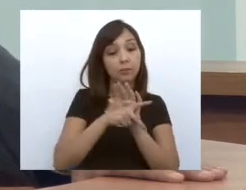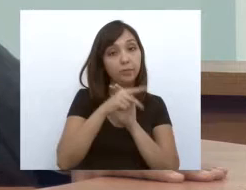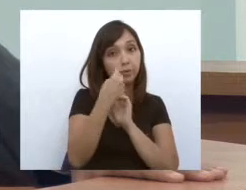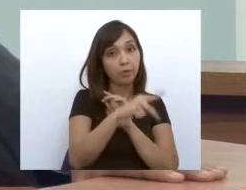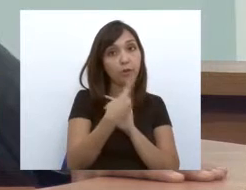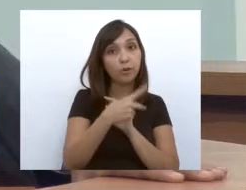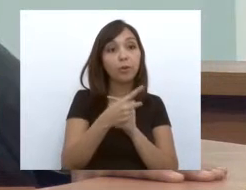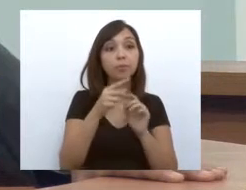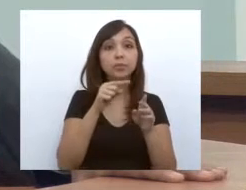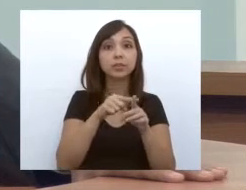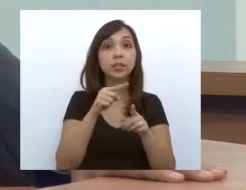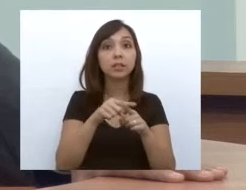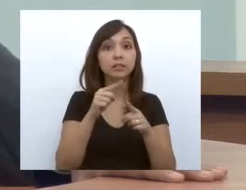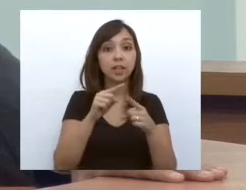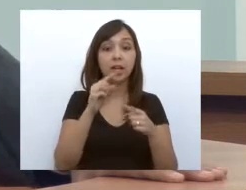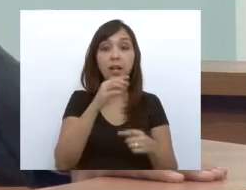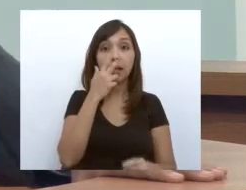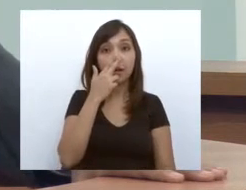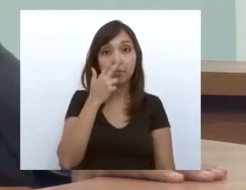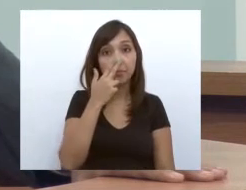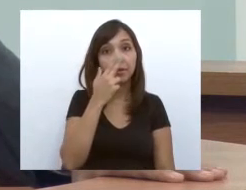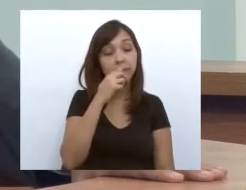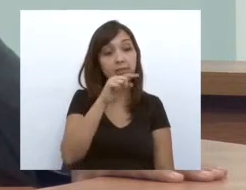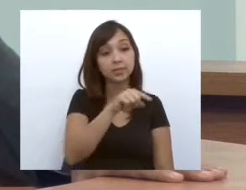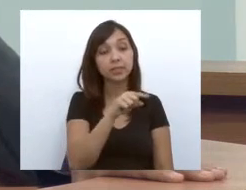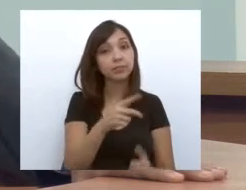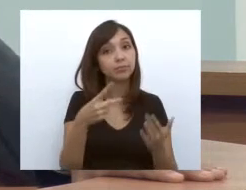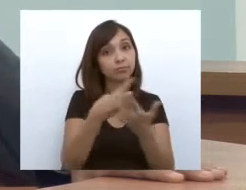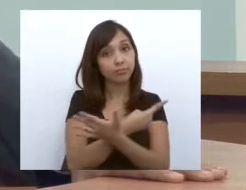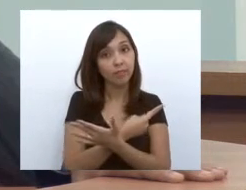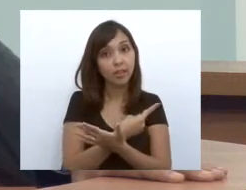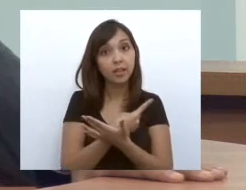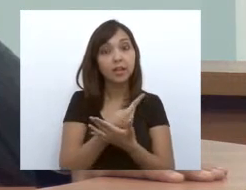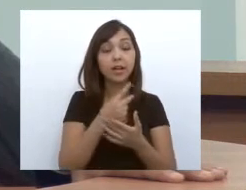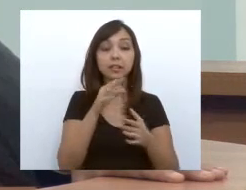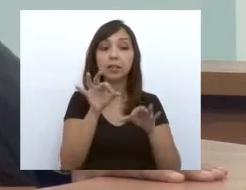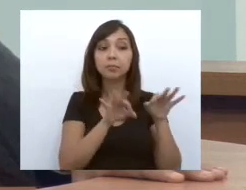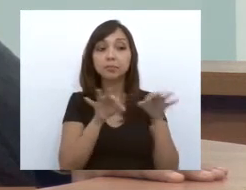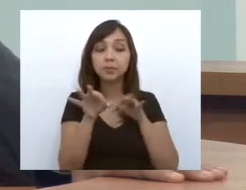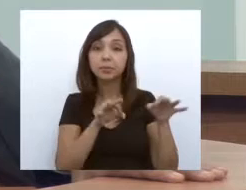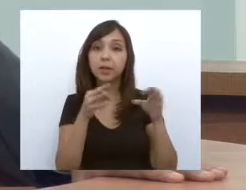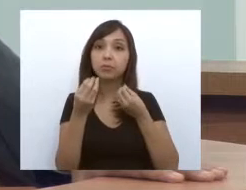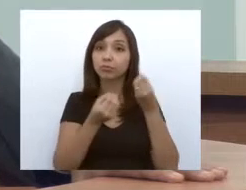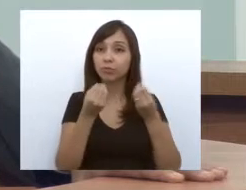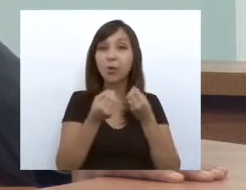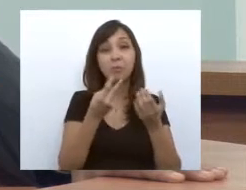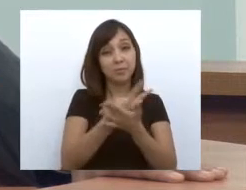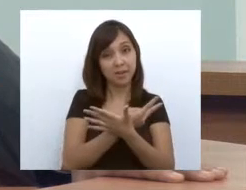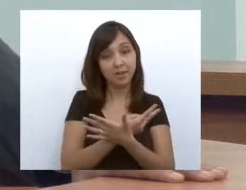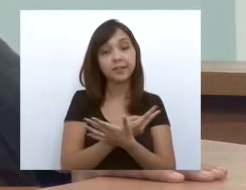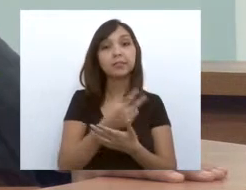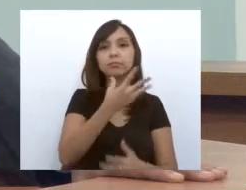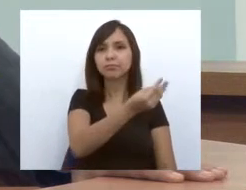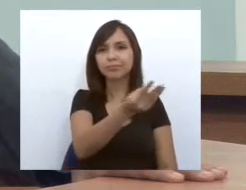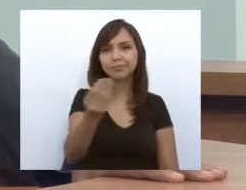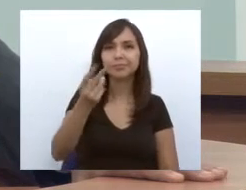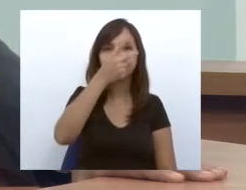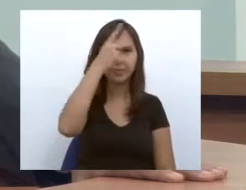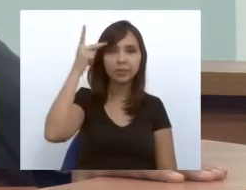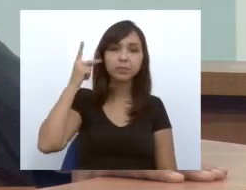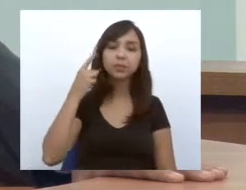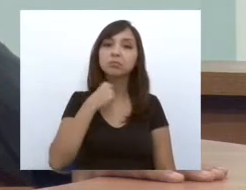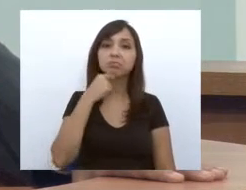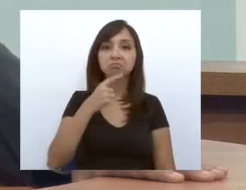eleição foi subestimada com relação à forma que se deu. Muitas pessoas